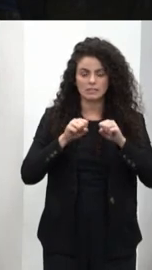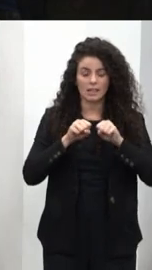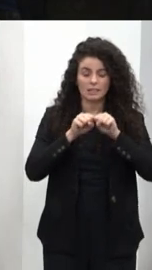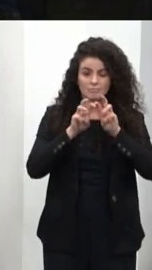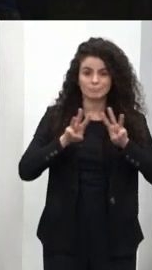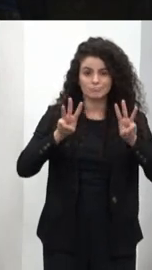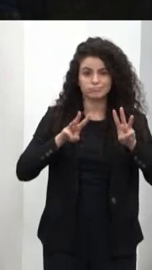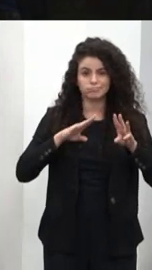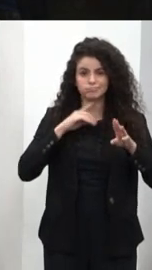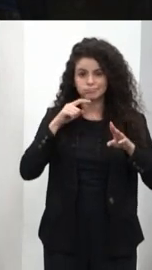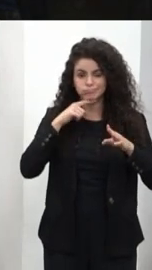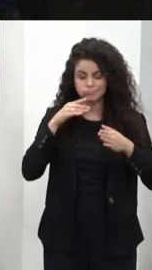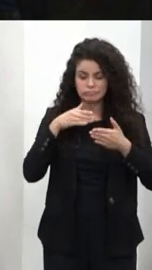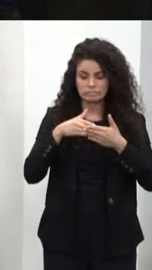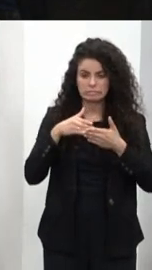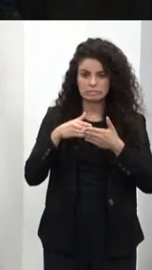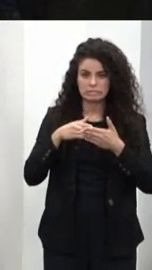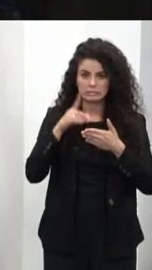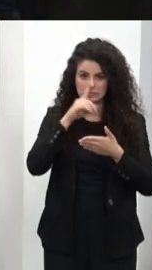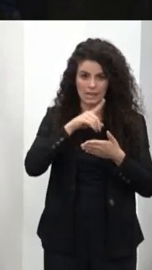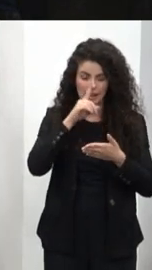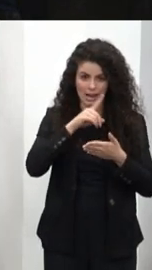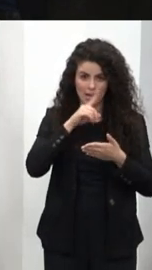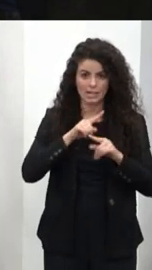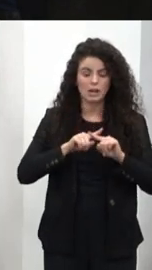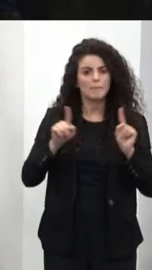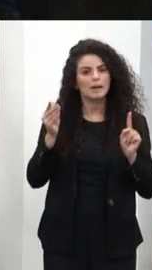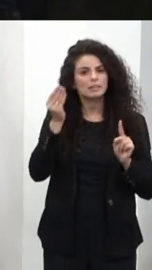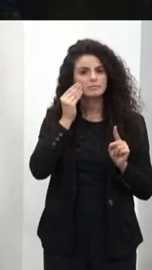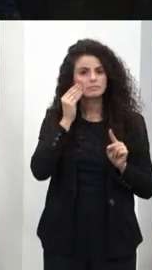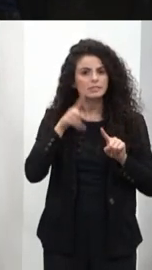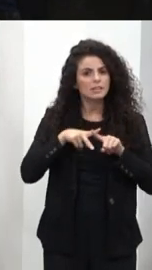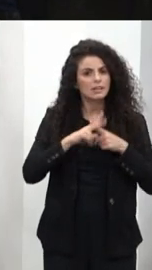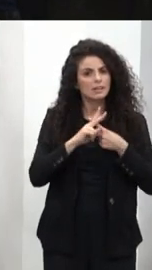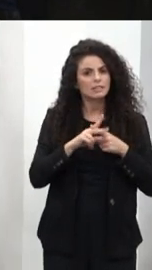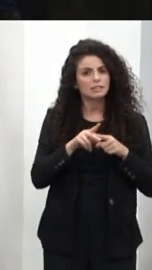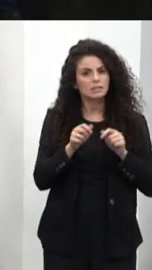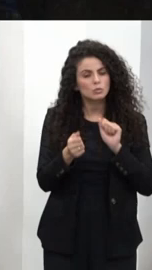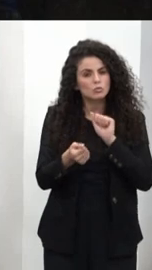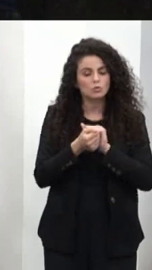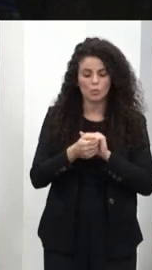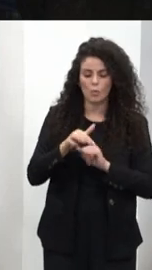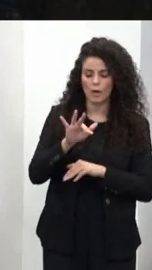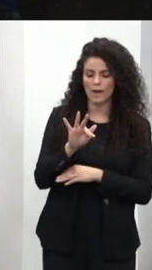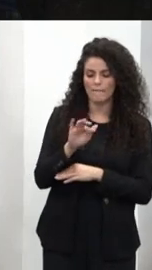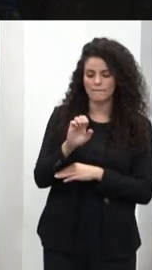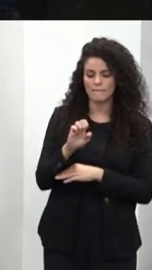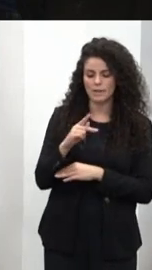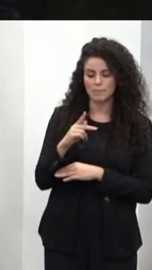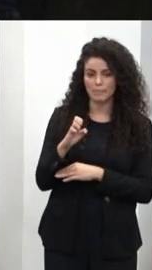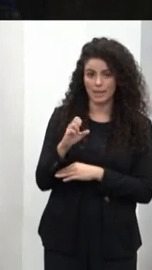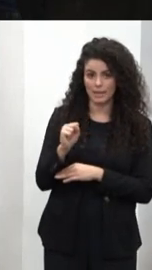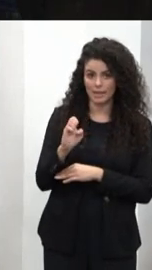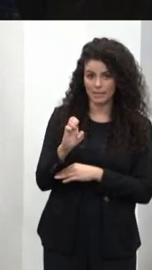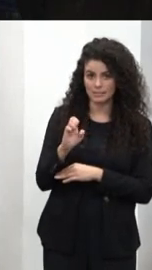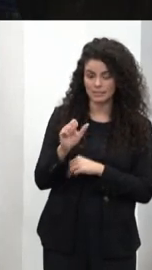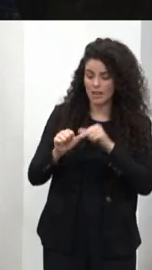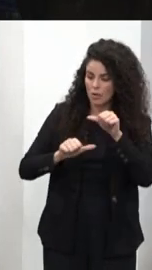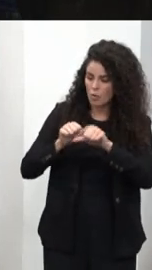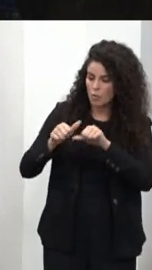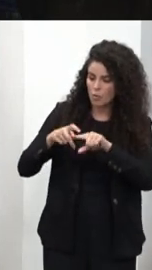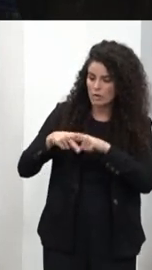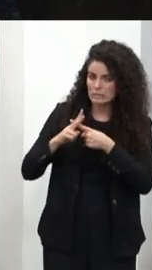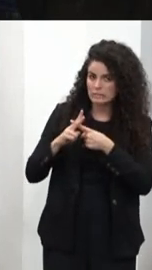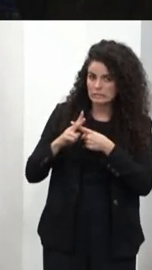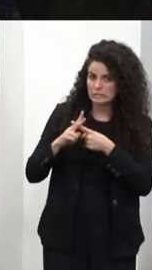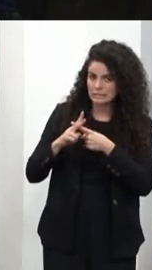mas a gente tá já com vendo uma plataforma ótima com a fepese E essas plataformas estão sofrendo constantemente sofrendo talvez não seja a palavra